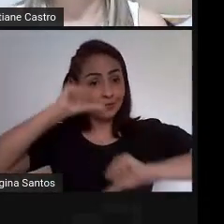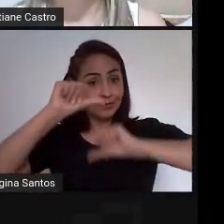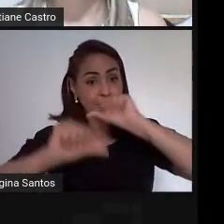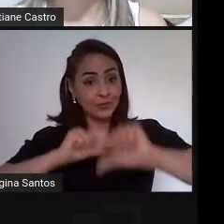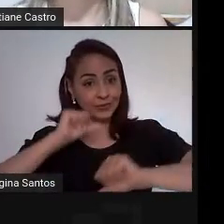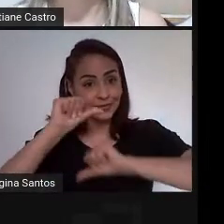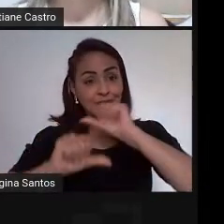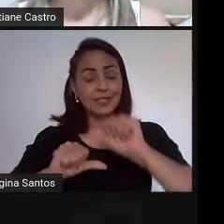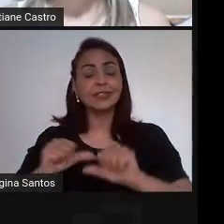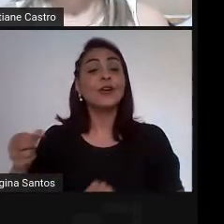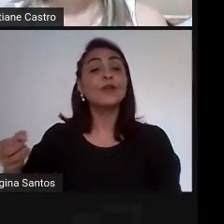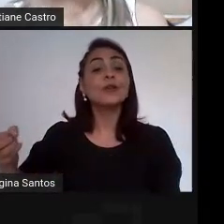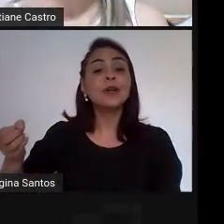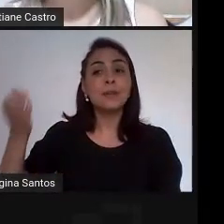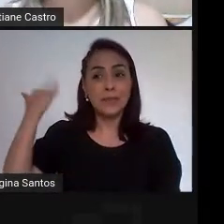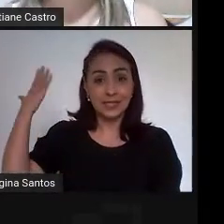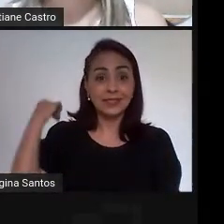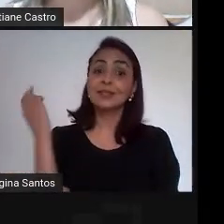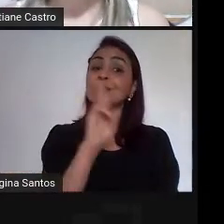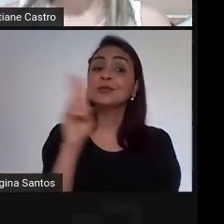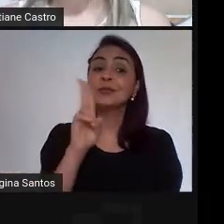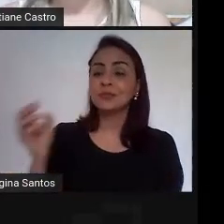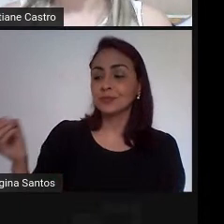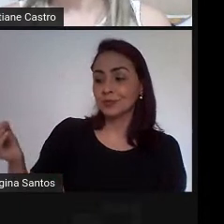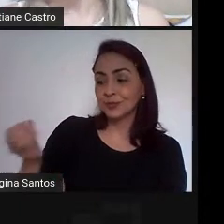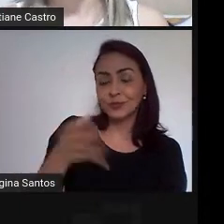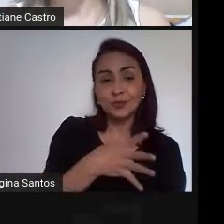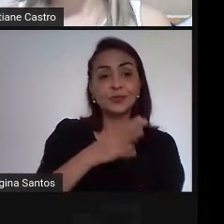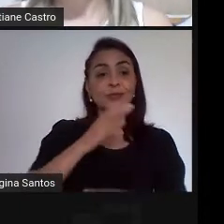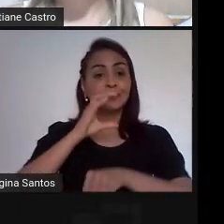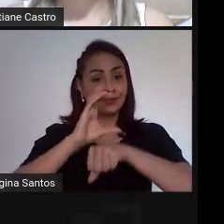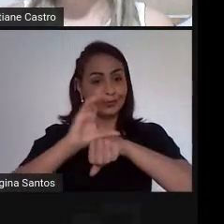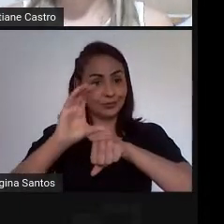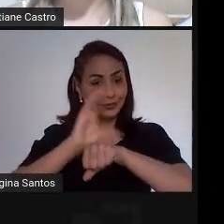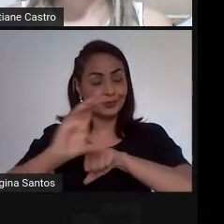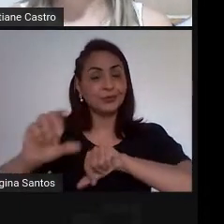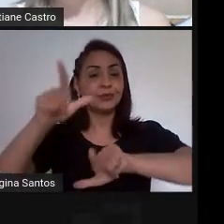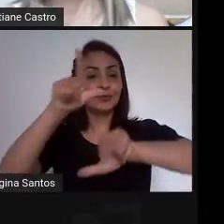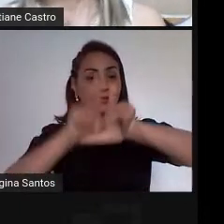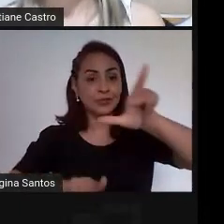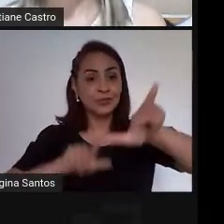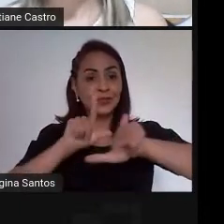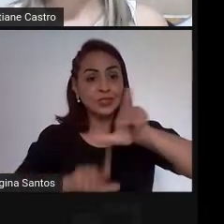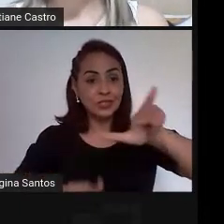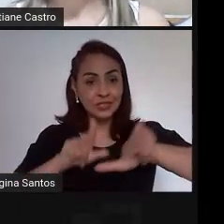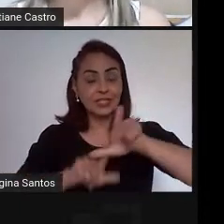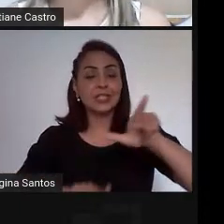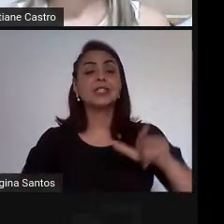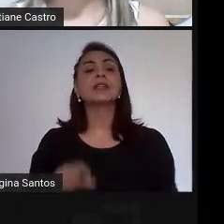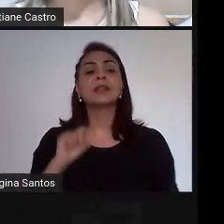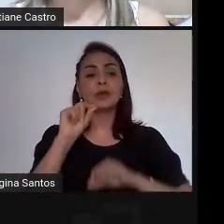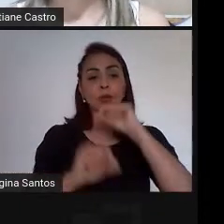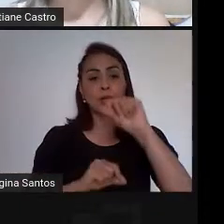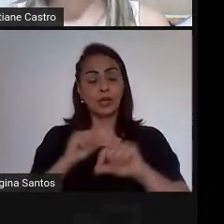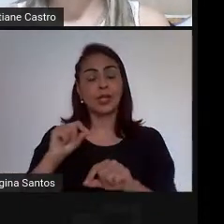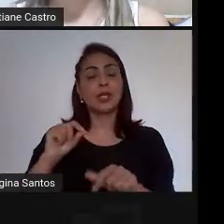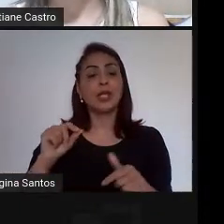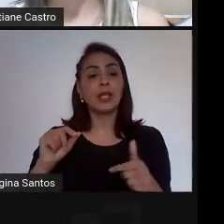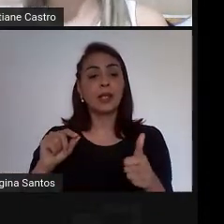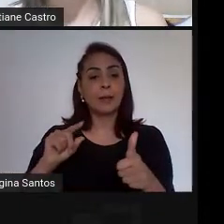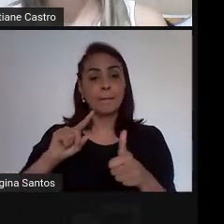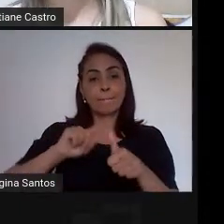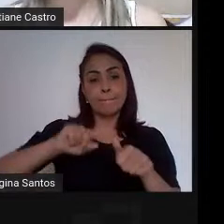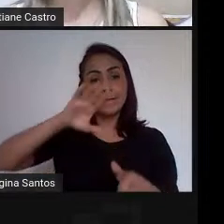novo curso de letras. Oferecer, se desejava, oferecer uma habilitação única, que era português e literaturas de língua